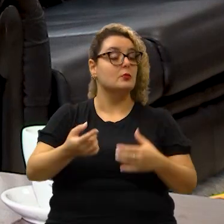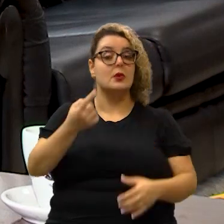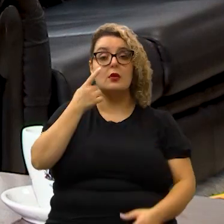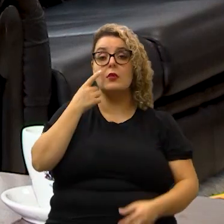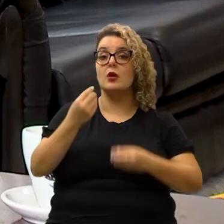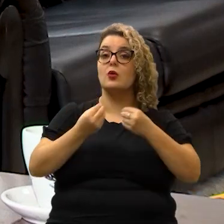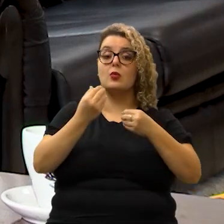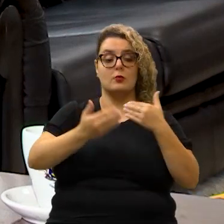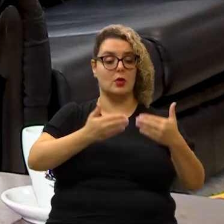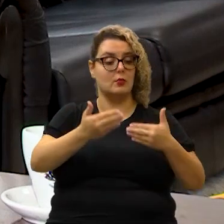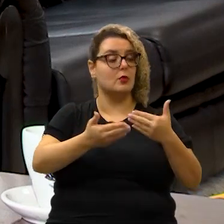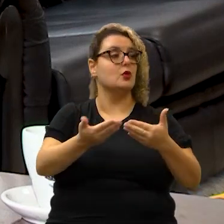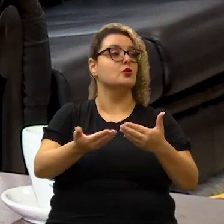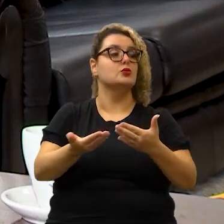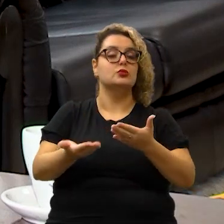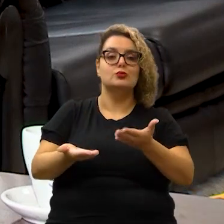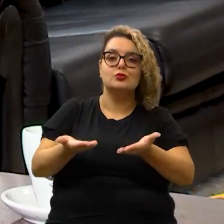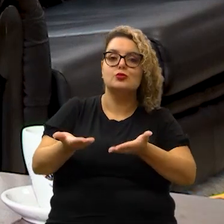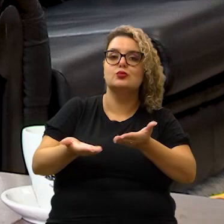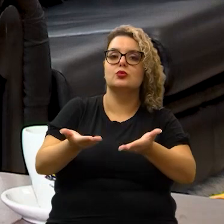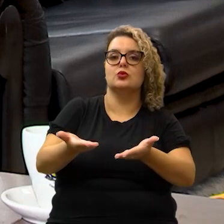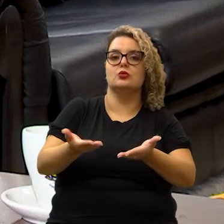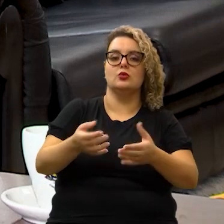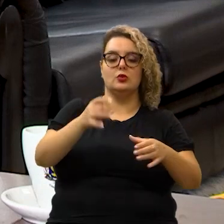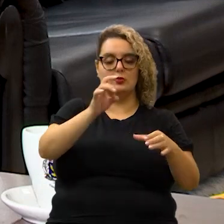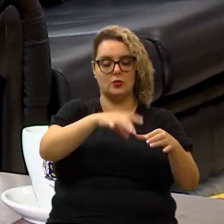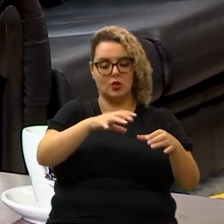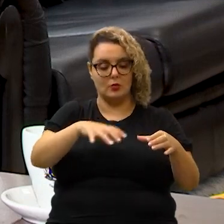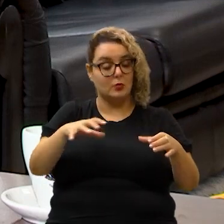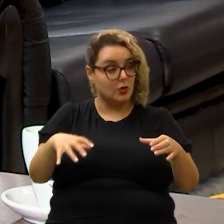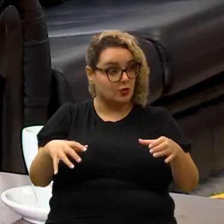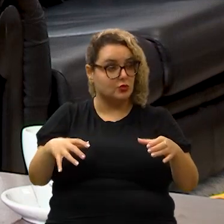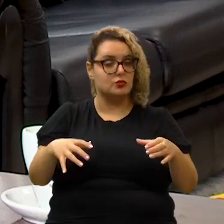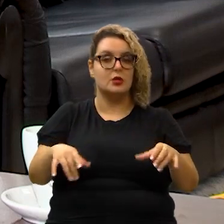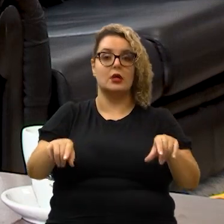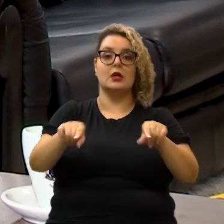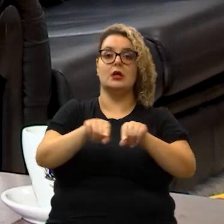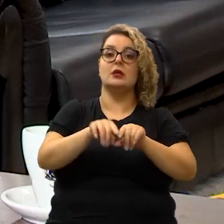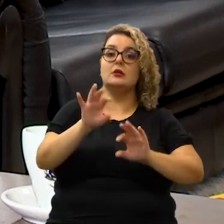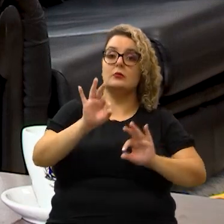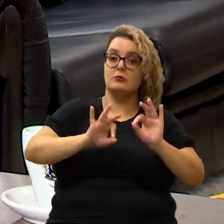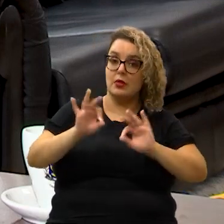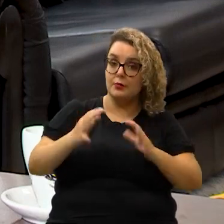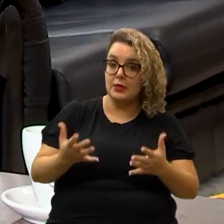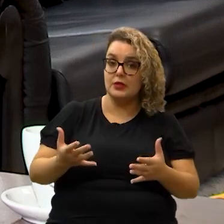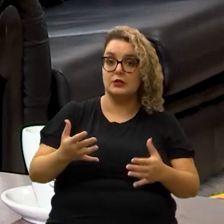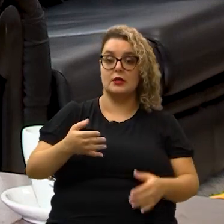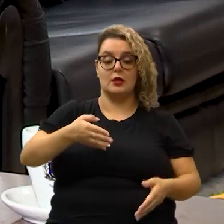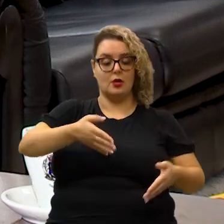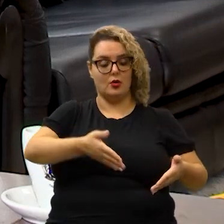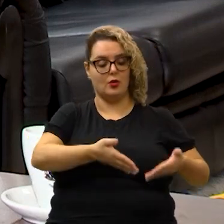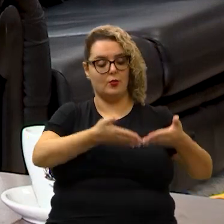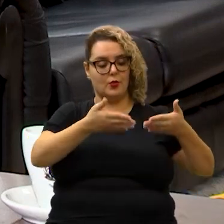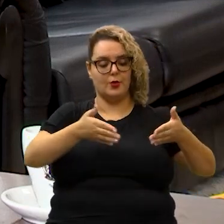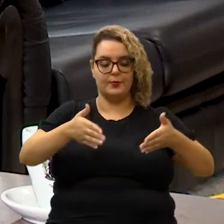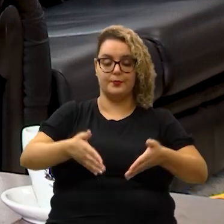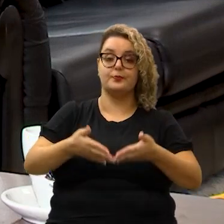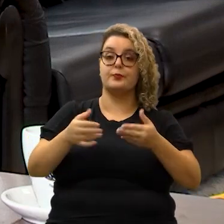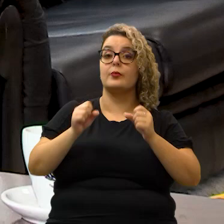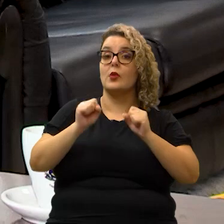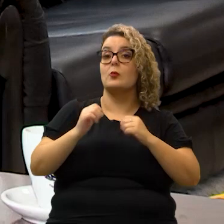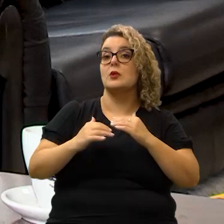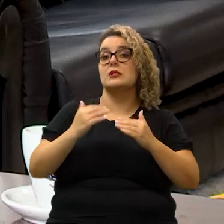processo de manejo, de cultivo, né, inclusive de preparo dessas mudas, para que porque elas possam se